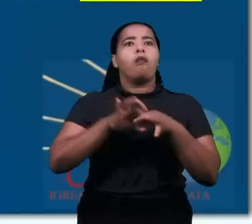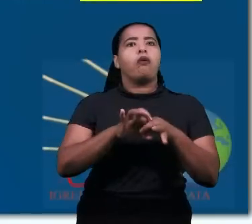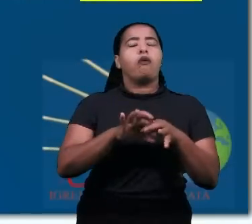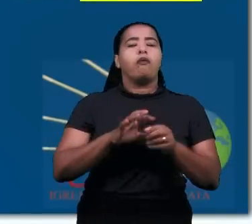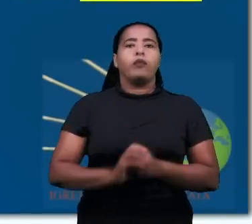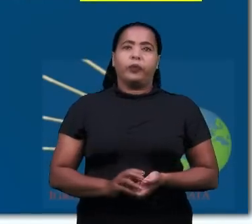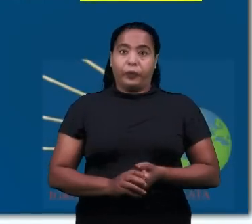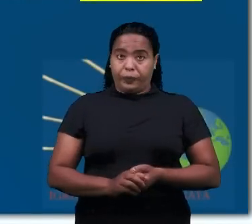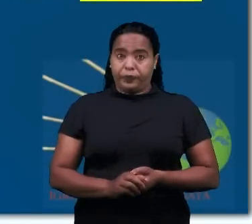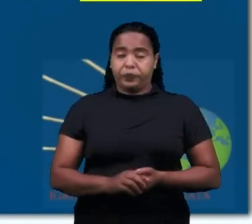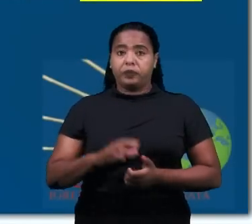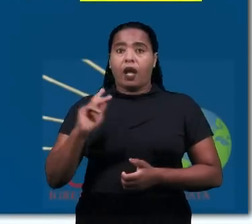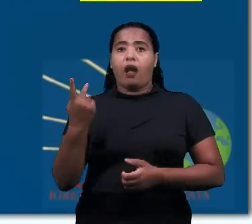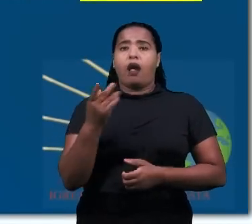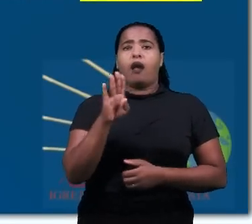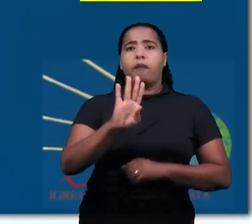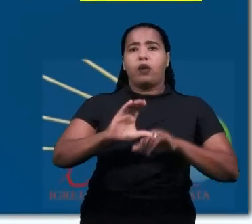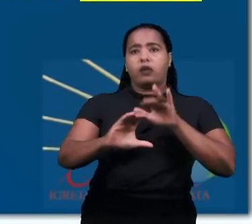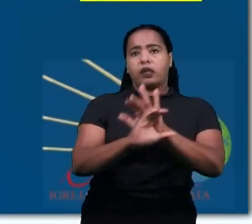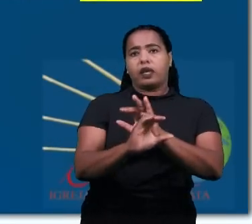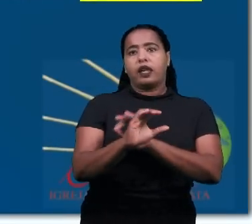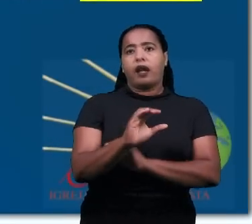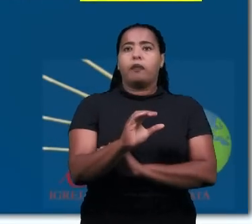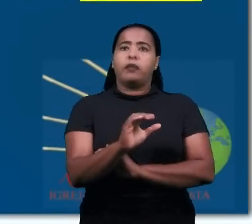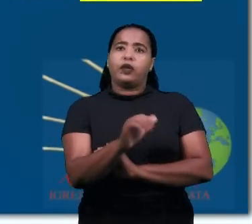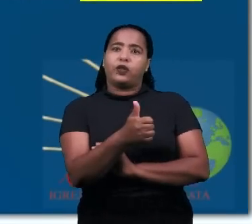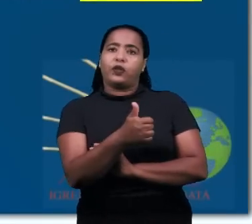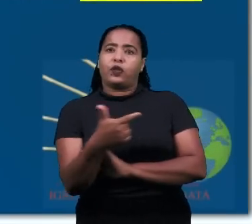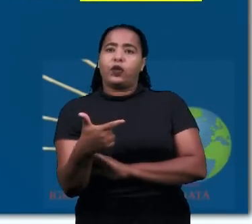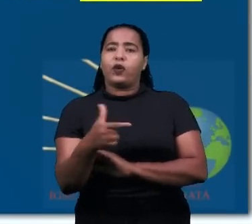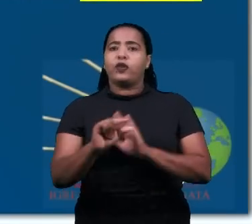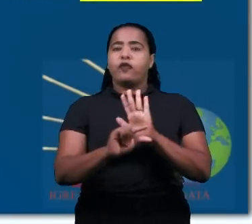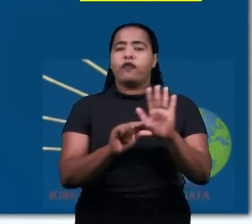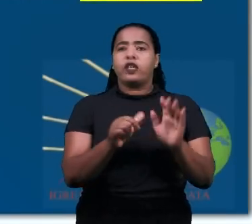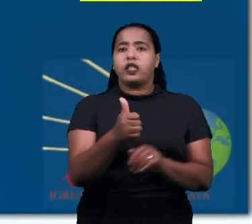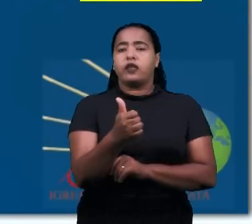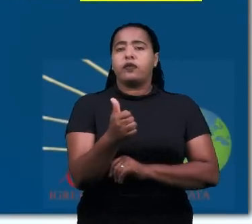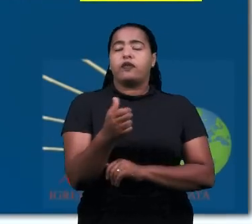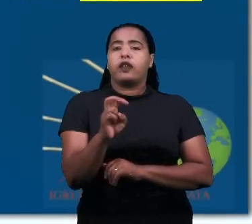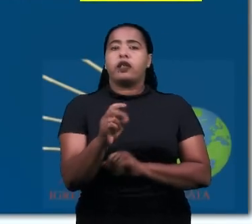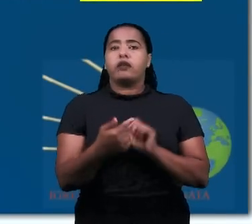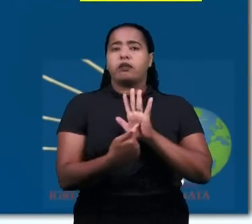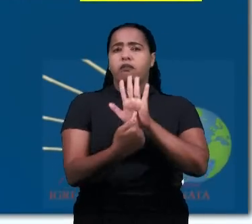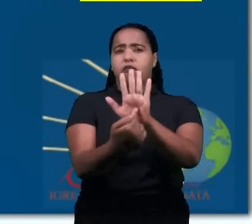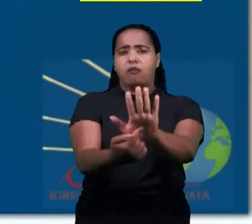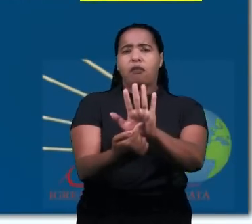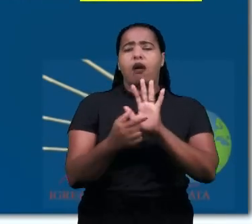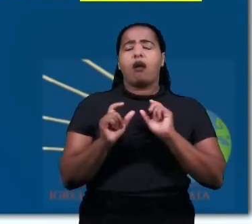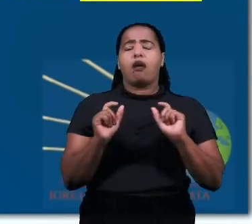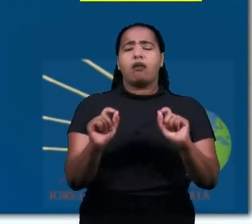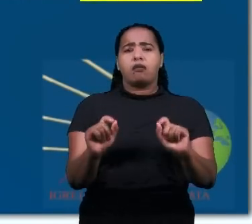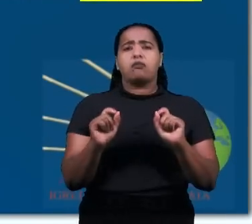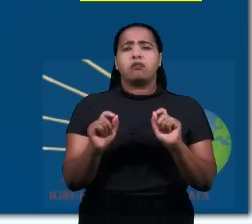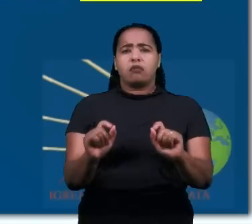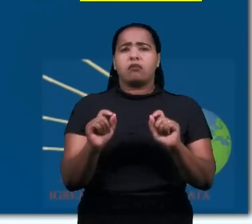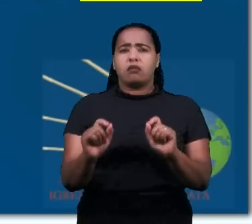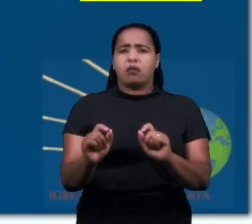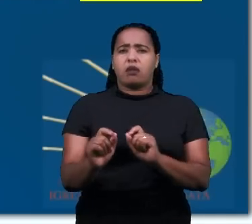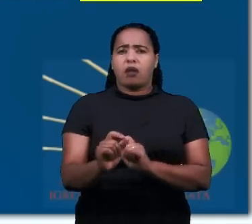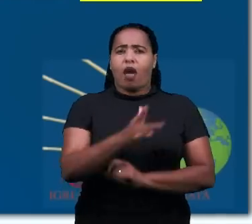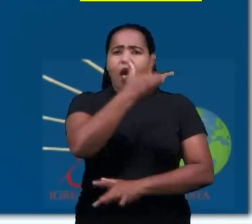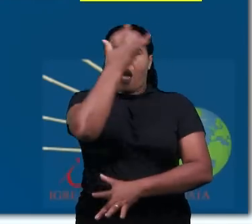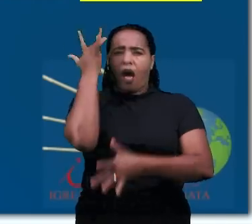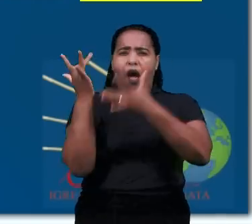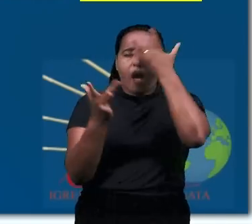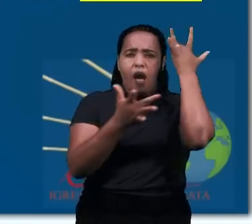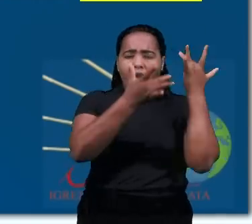15, continuando ainda falando sobre esse assunto, a palavra do Senhor nos diz: ninguém se prive da